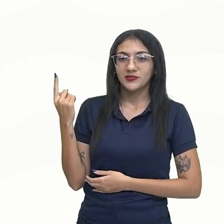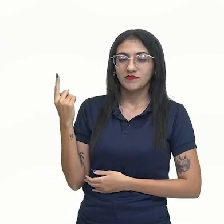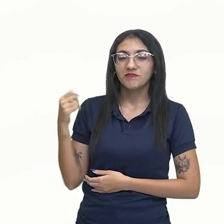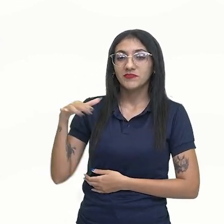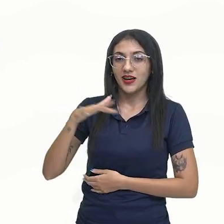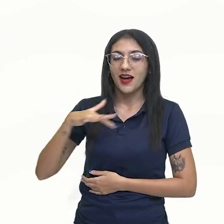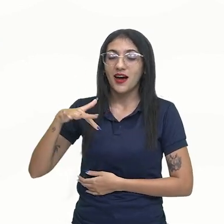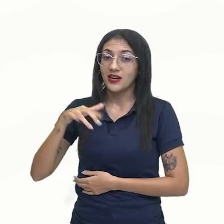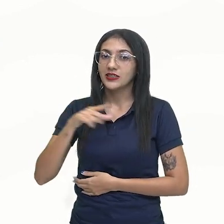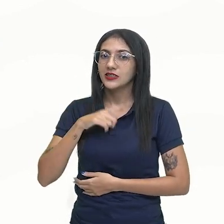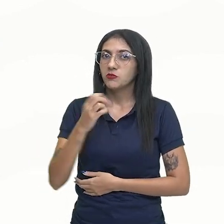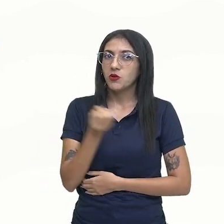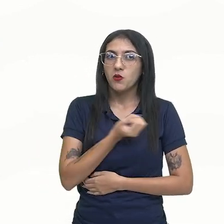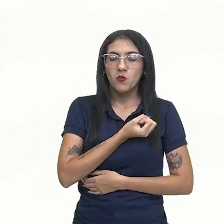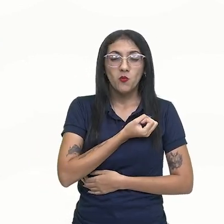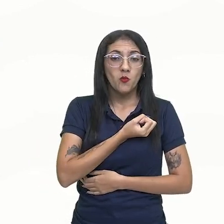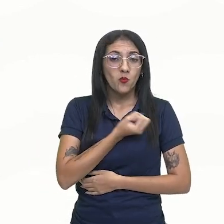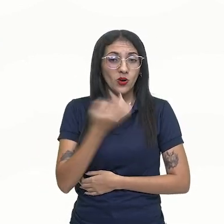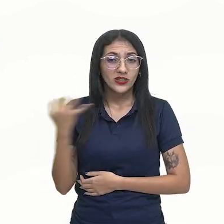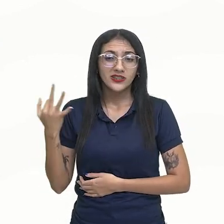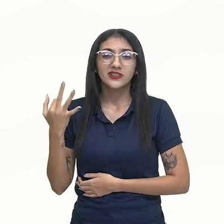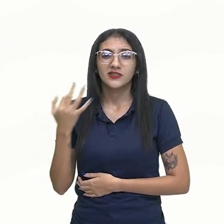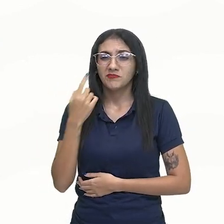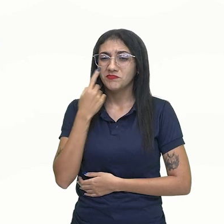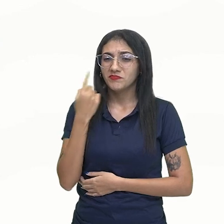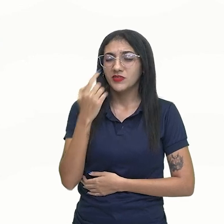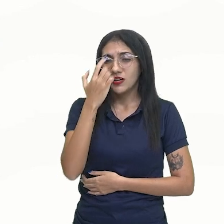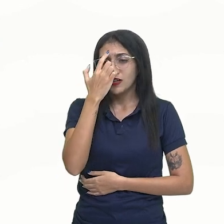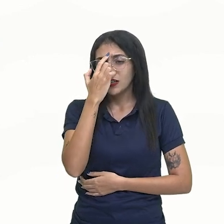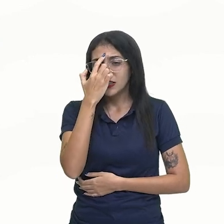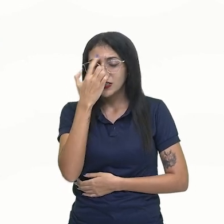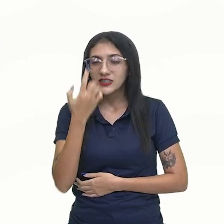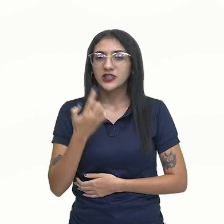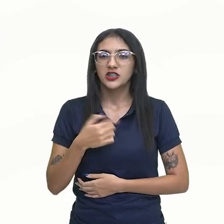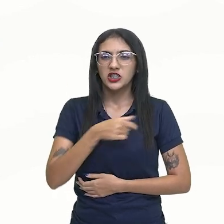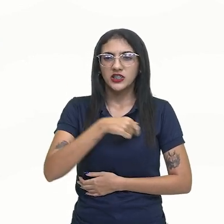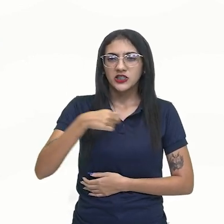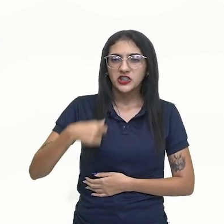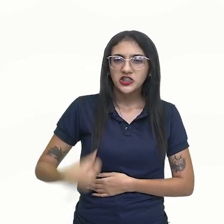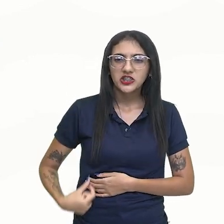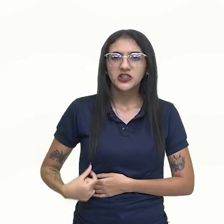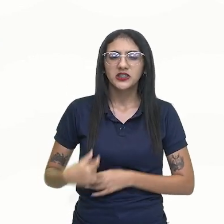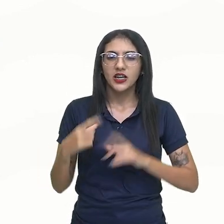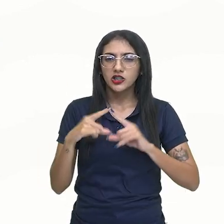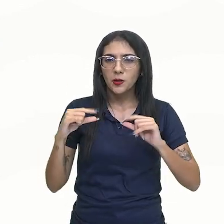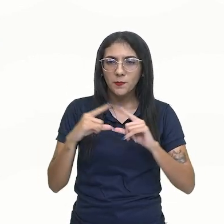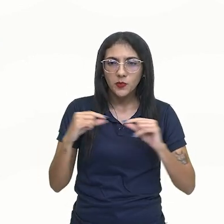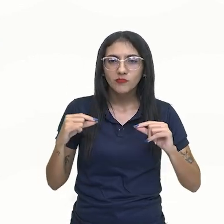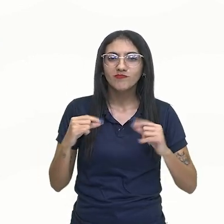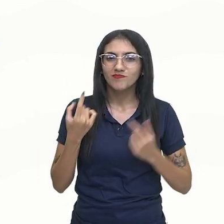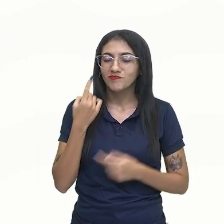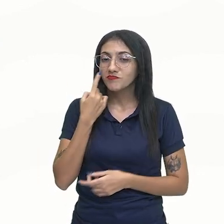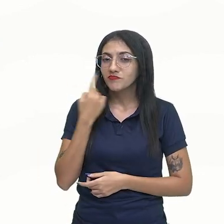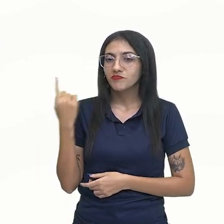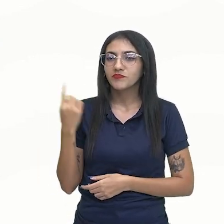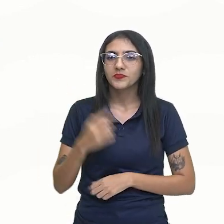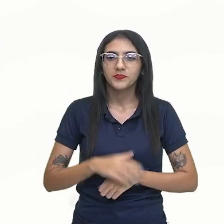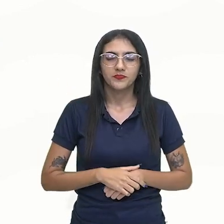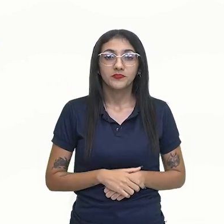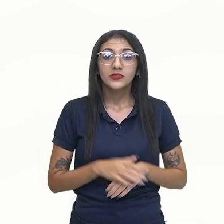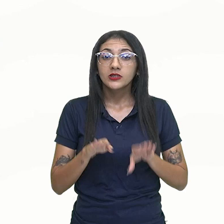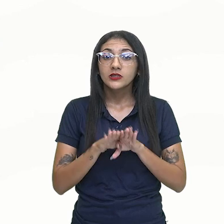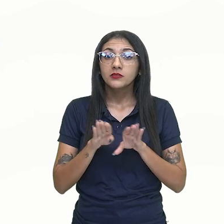quantidade muito grande de pessoas, Índia, China, Japão, Paquistão, toda essa galera aí, né? A gente observa também uma